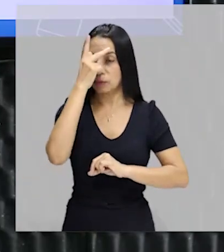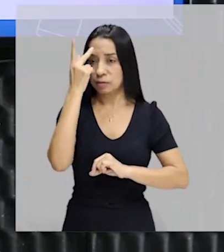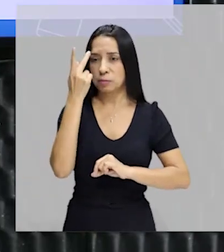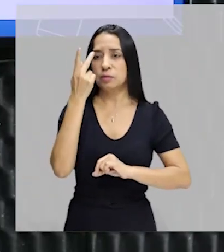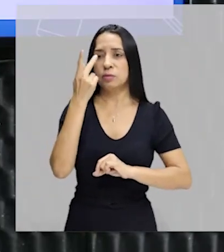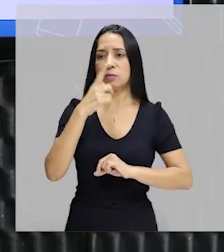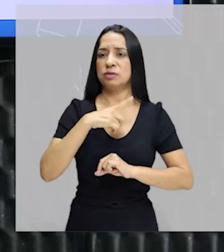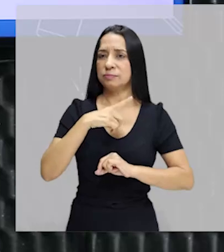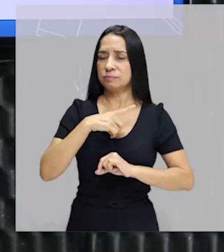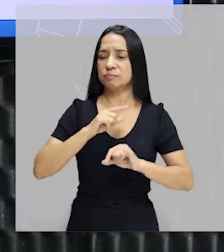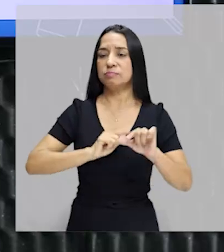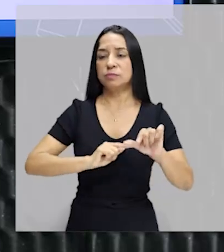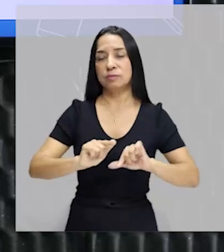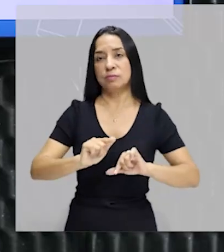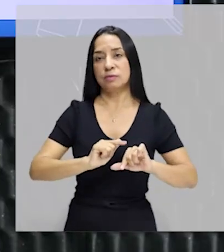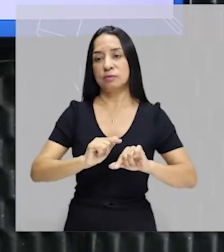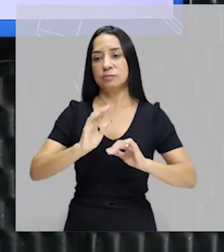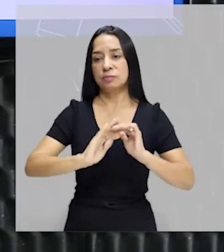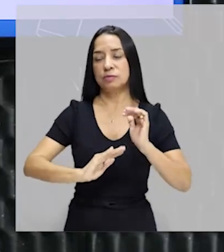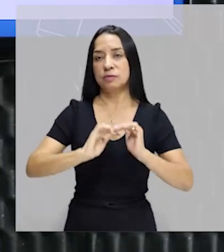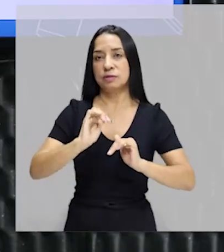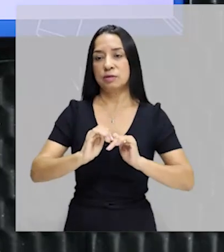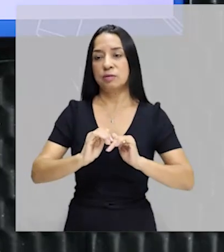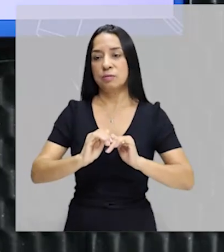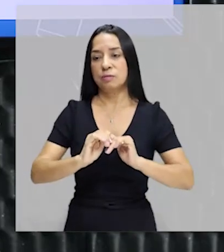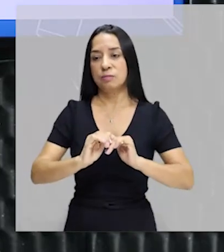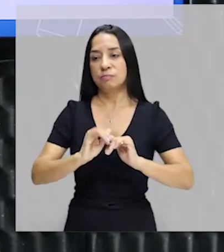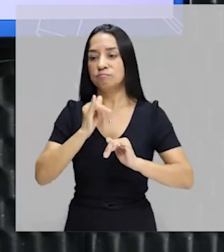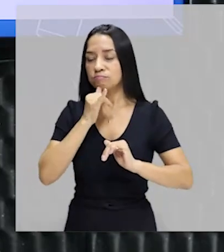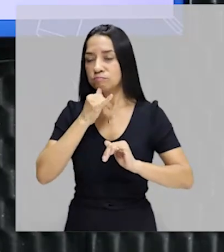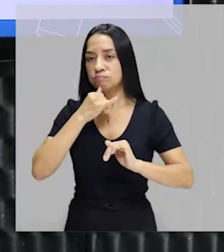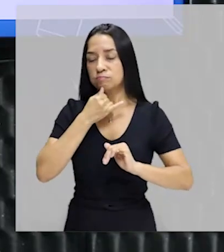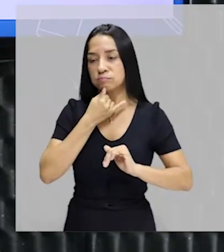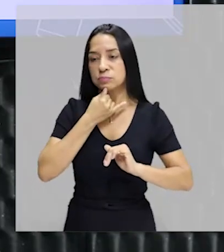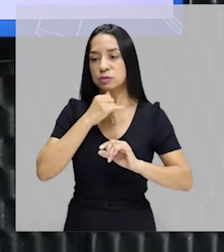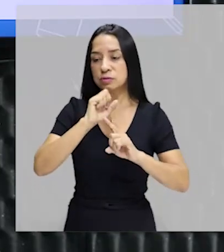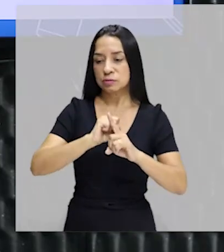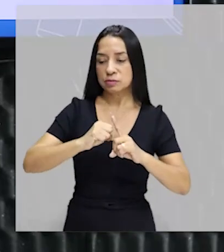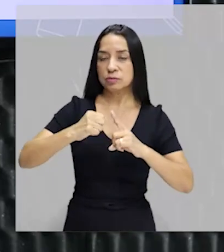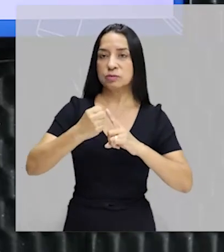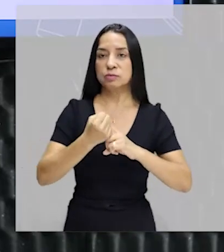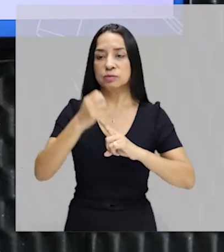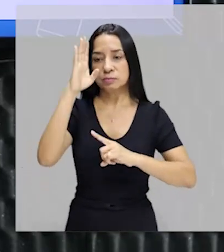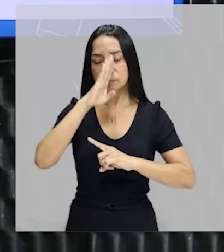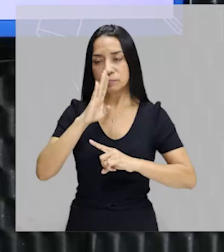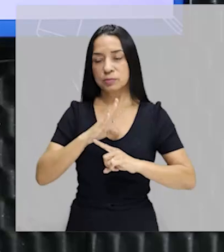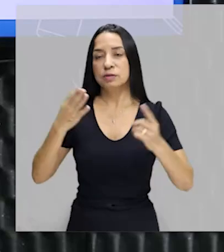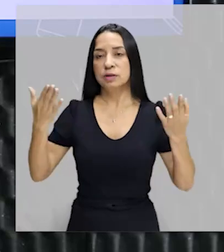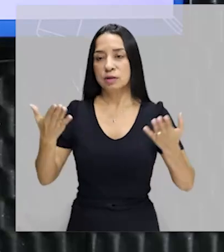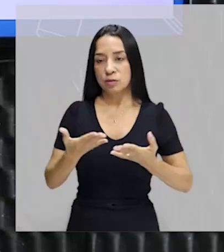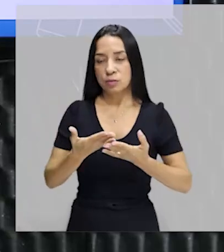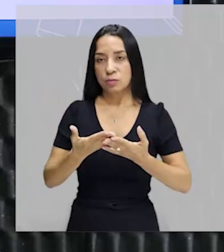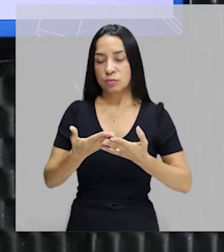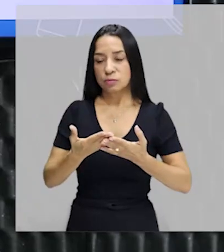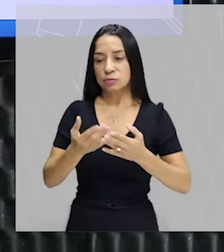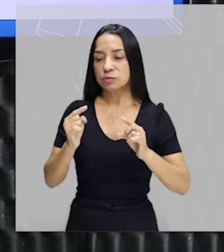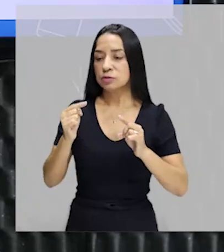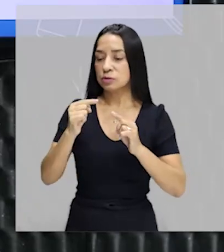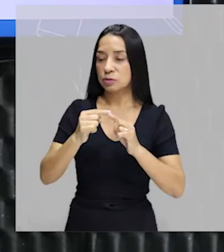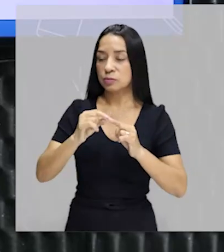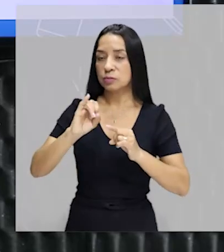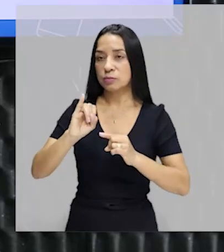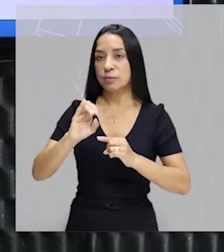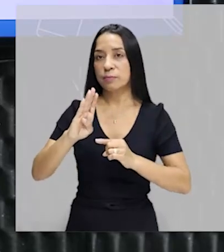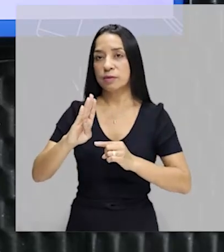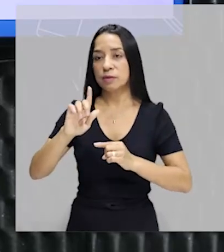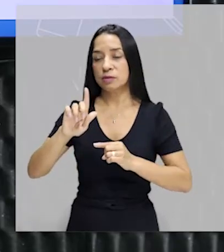Infelizmente, a sociedade brasileira atual, nesse exato momento, segundo estimativas do IBGE,